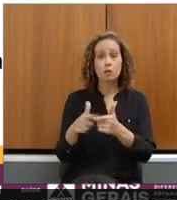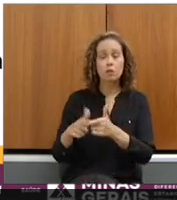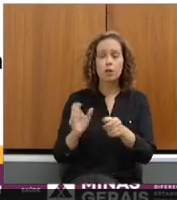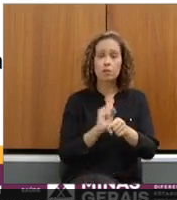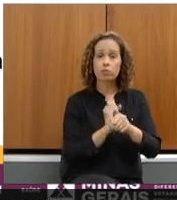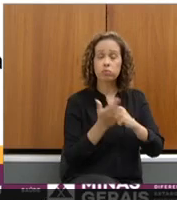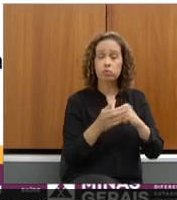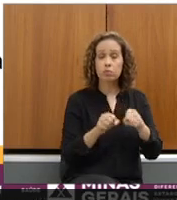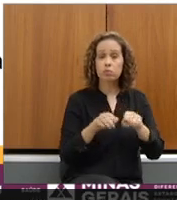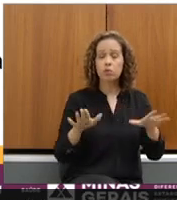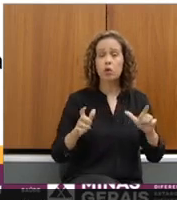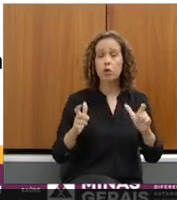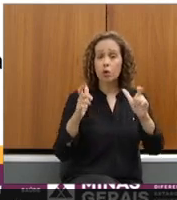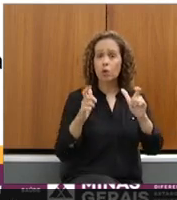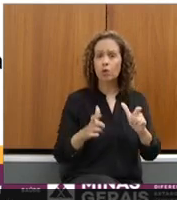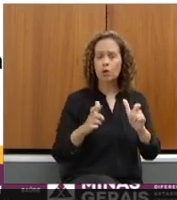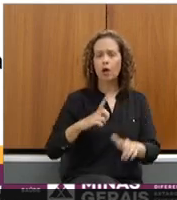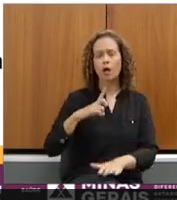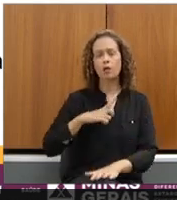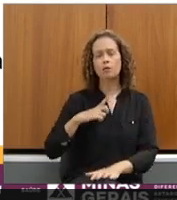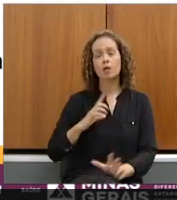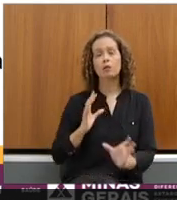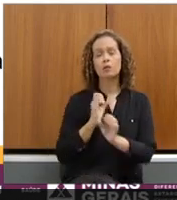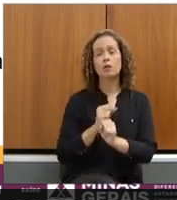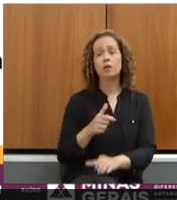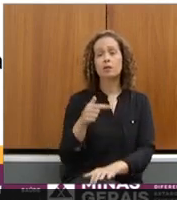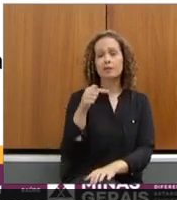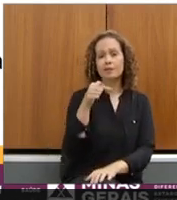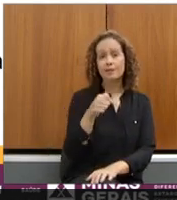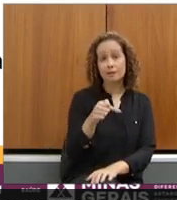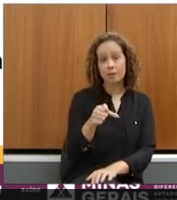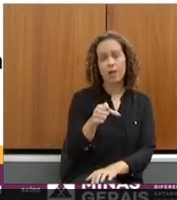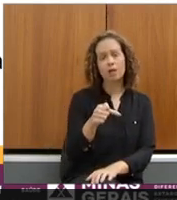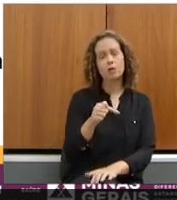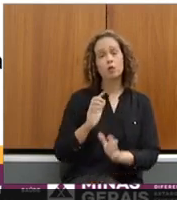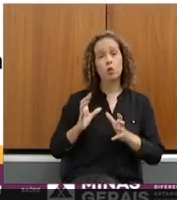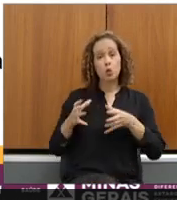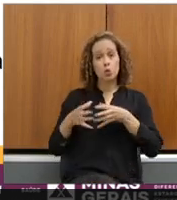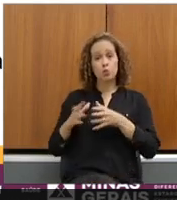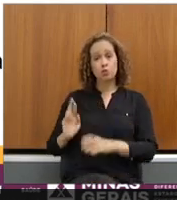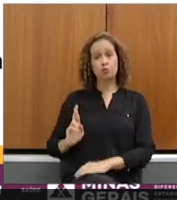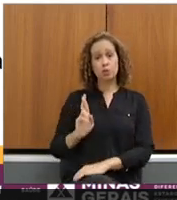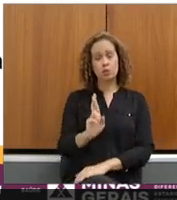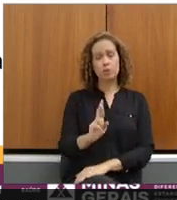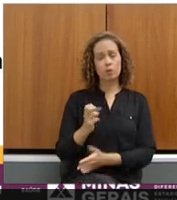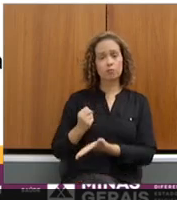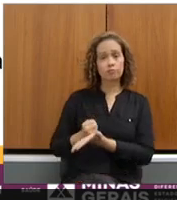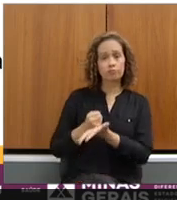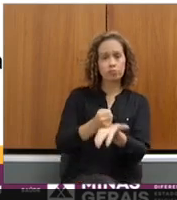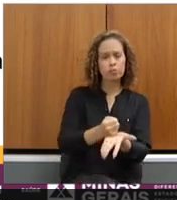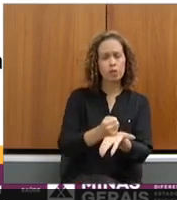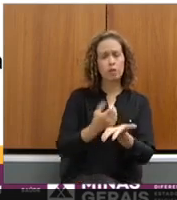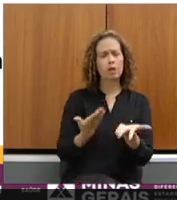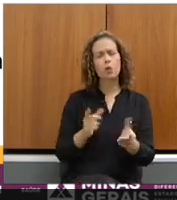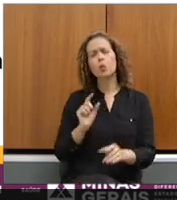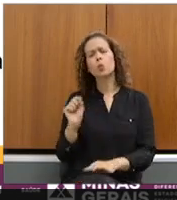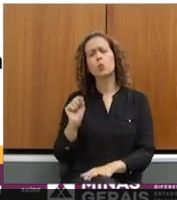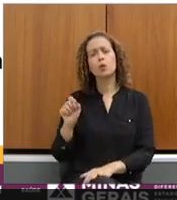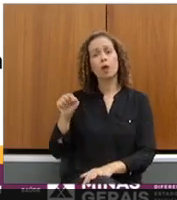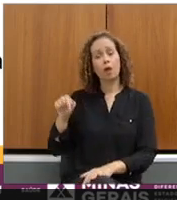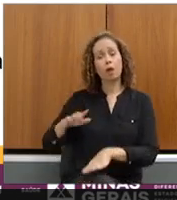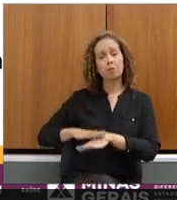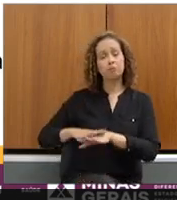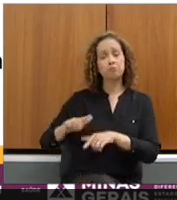local nós temos sete unidades de resposta localizada essas unidades Elas têm a função de diariamente